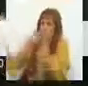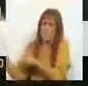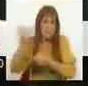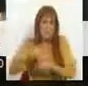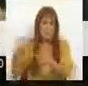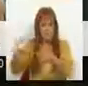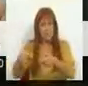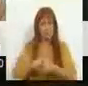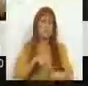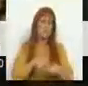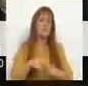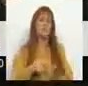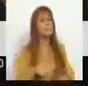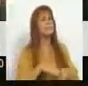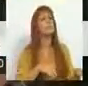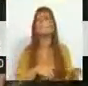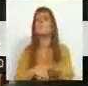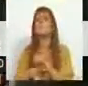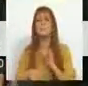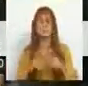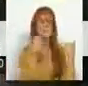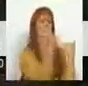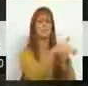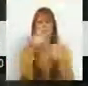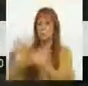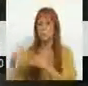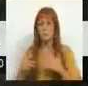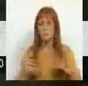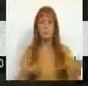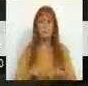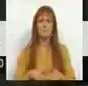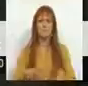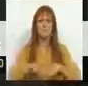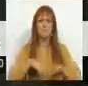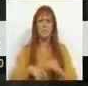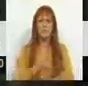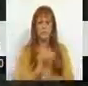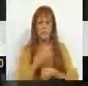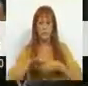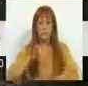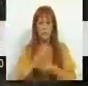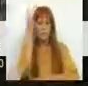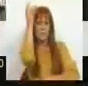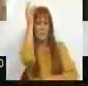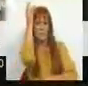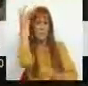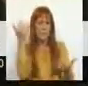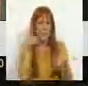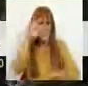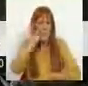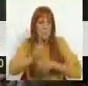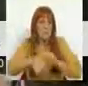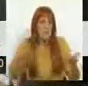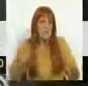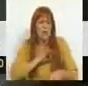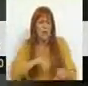que nos viria aqui aos deputados fazer condicionar e fazer um conjunto de outras malfeitorias que não sei